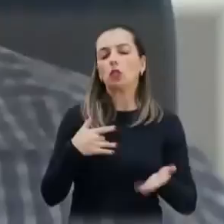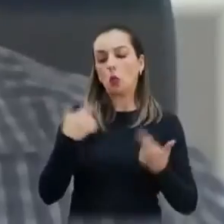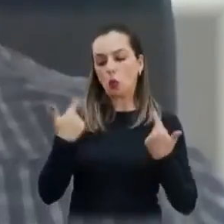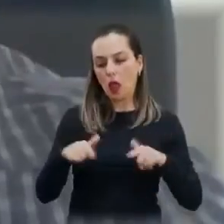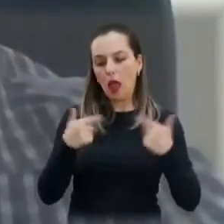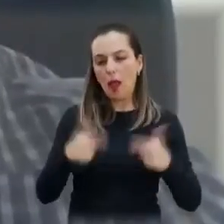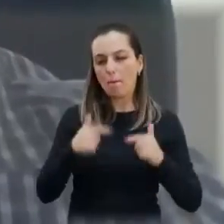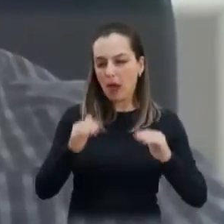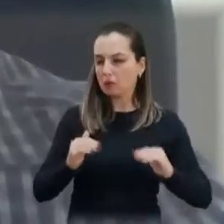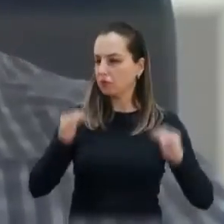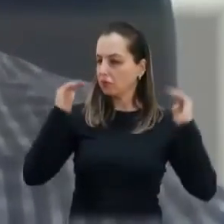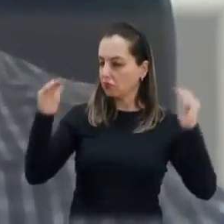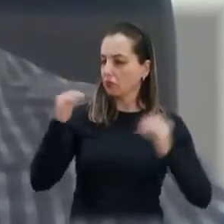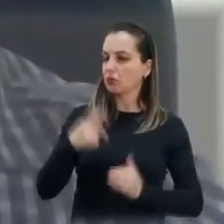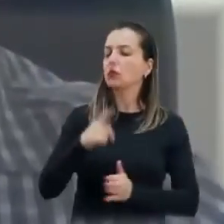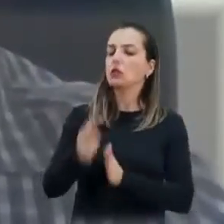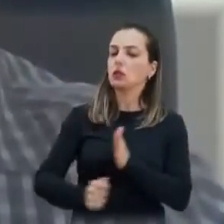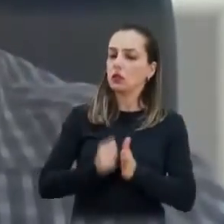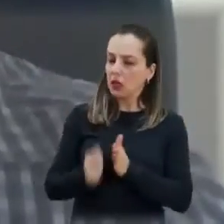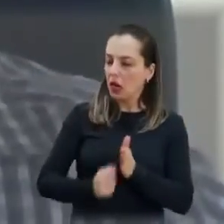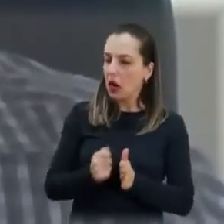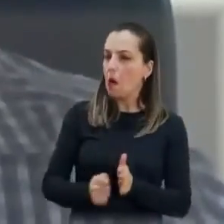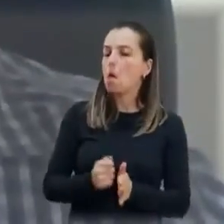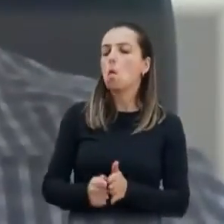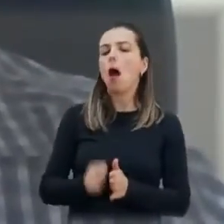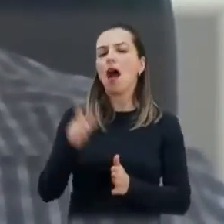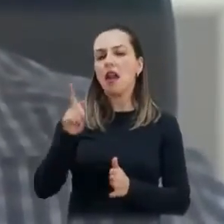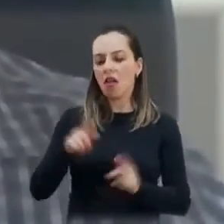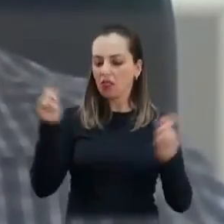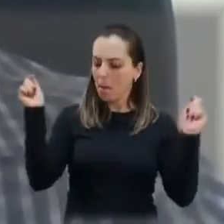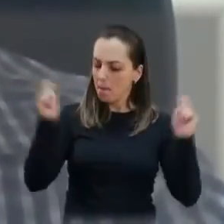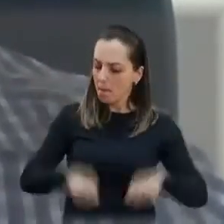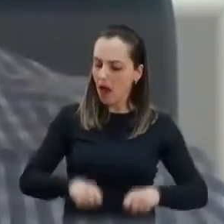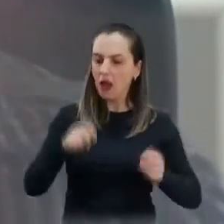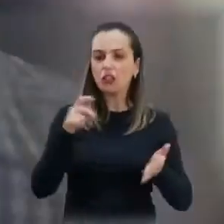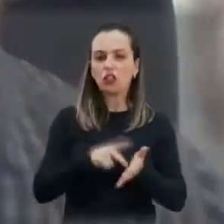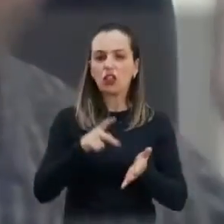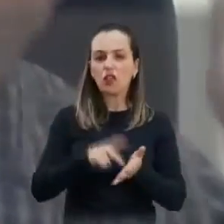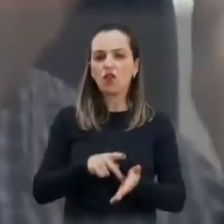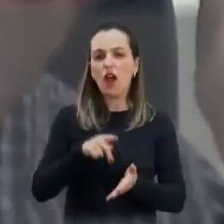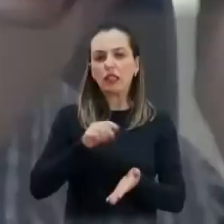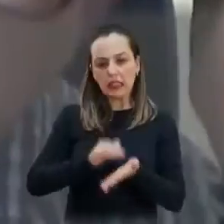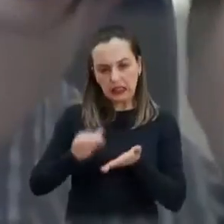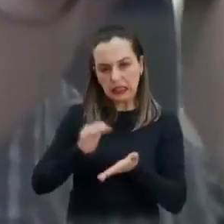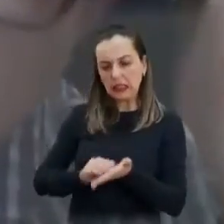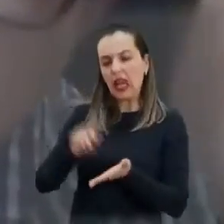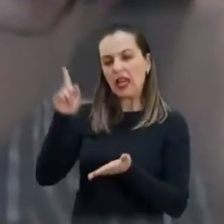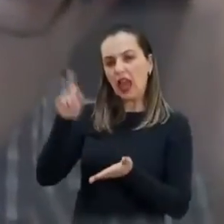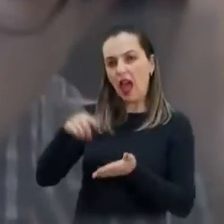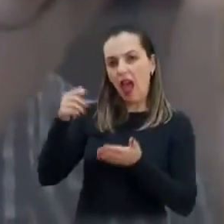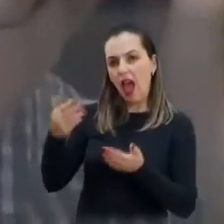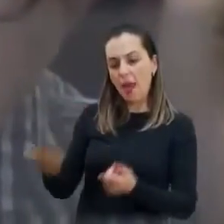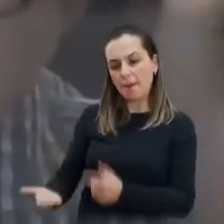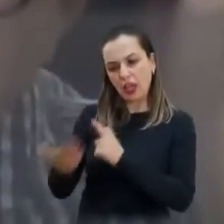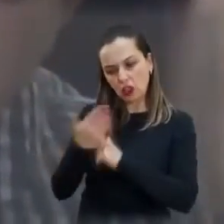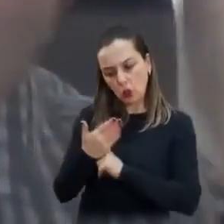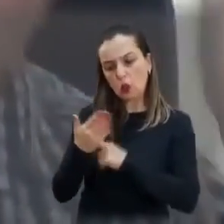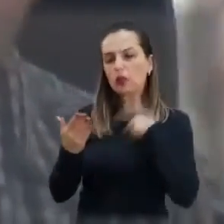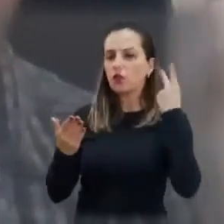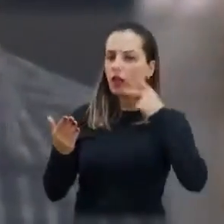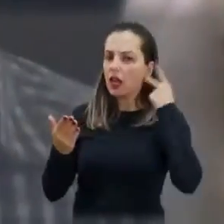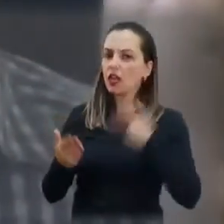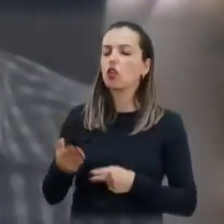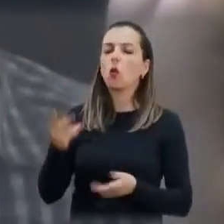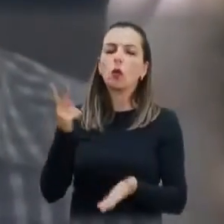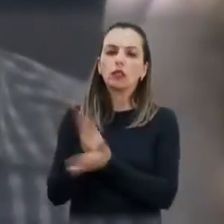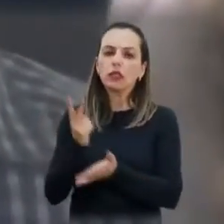com muita excelência, muita capacidade. Ela é muito solícita com os vereadores dessa casa. Ela nunca deixou